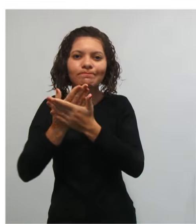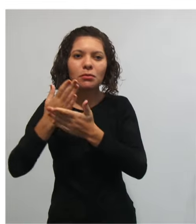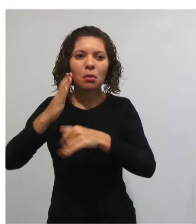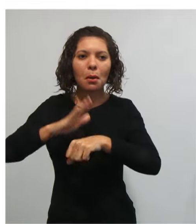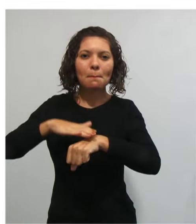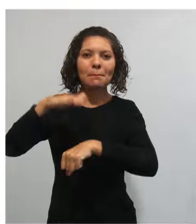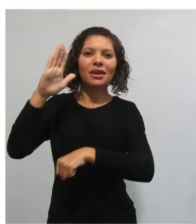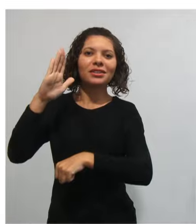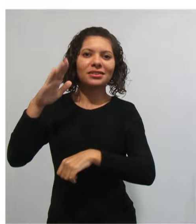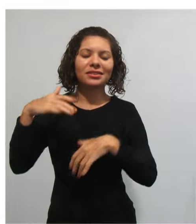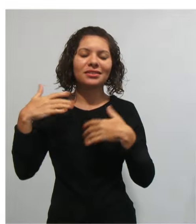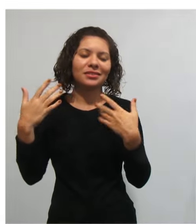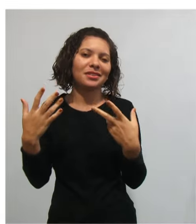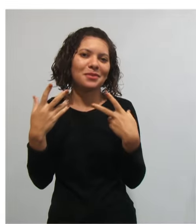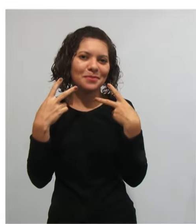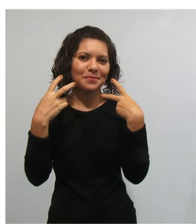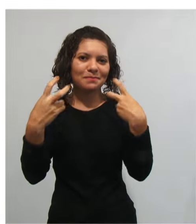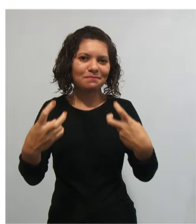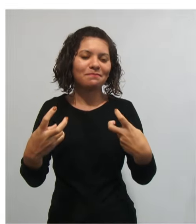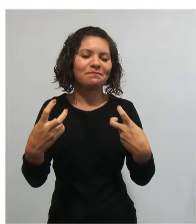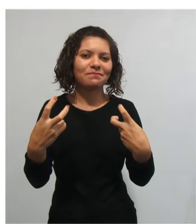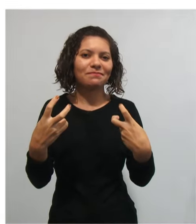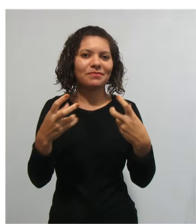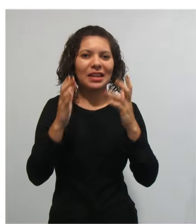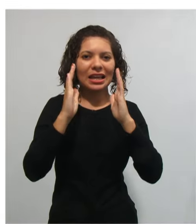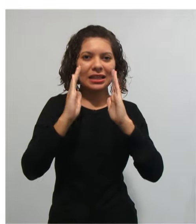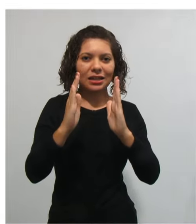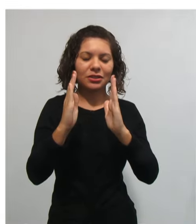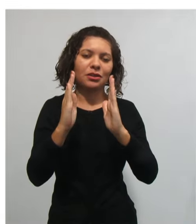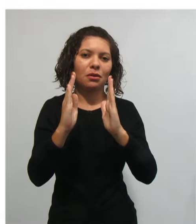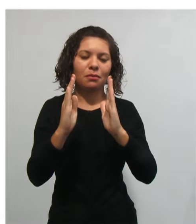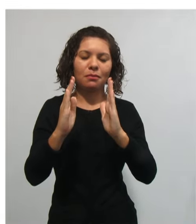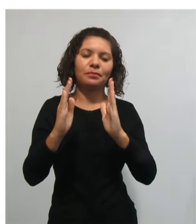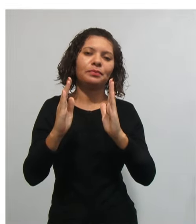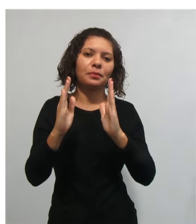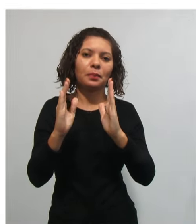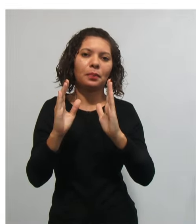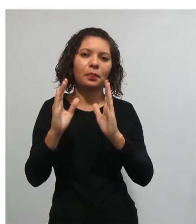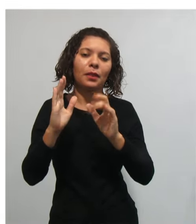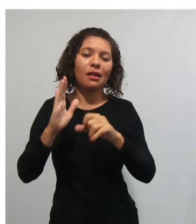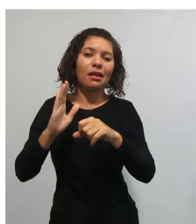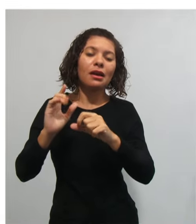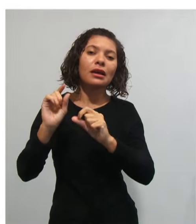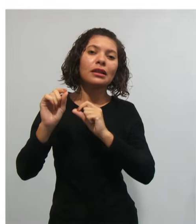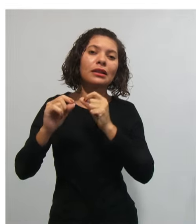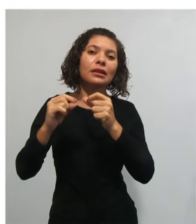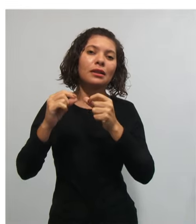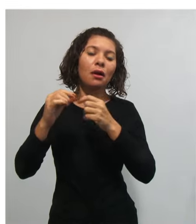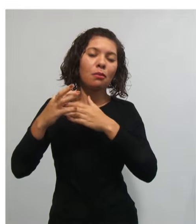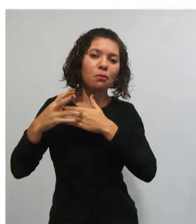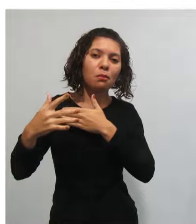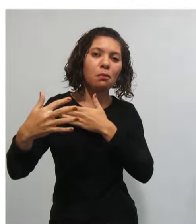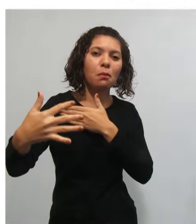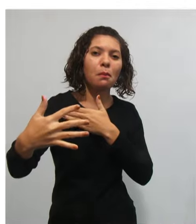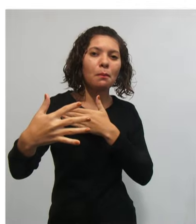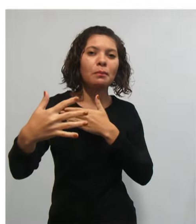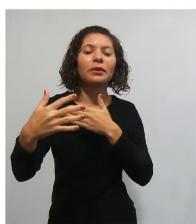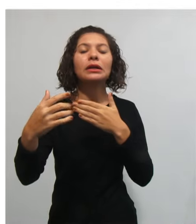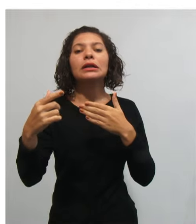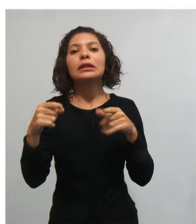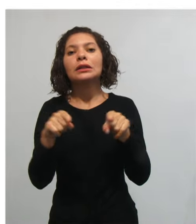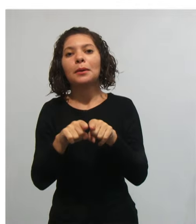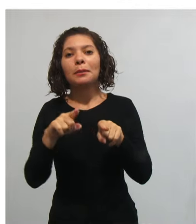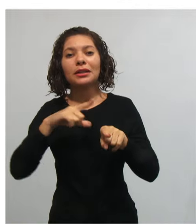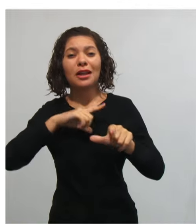infantil e nem no ensino médio então você pode observar que além de ser a etapa mais longa da escolarização é a